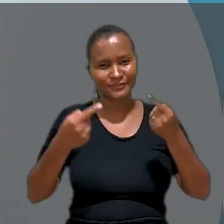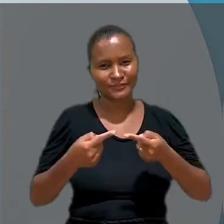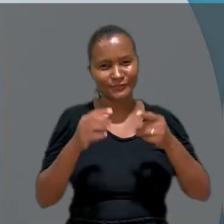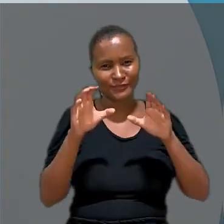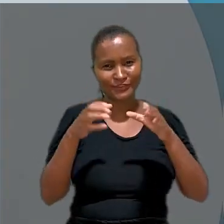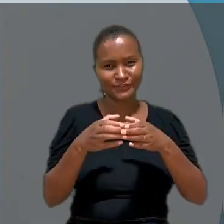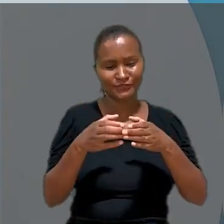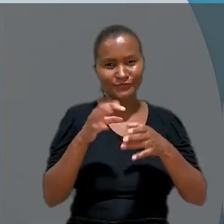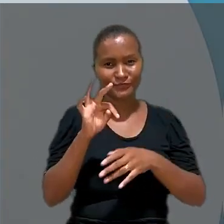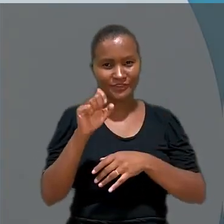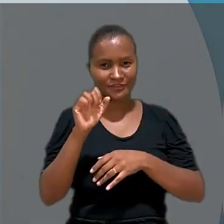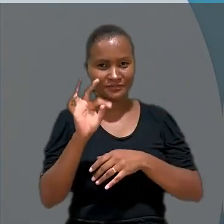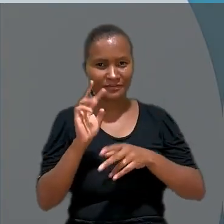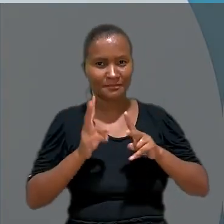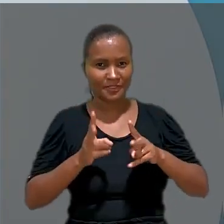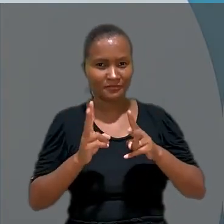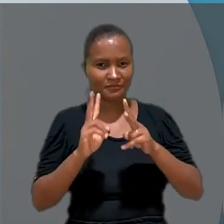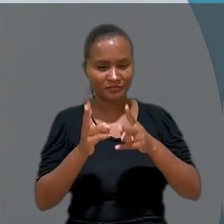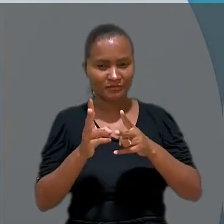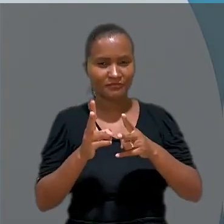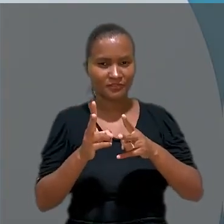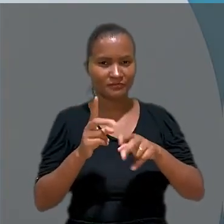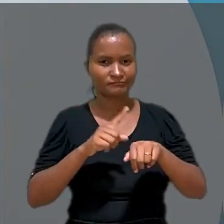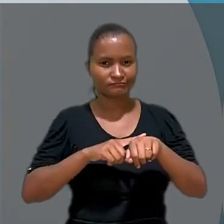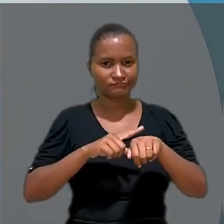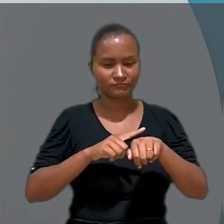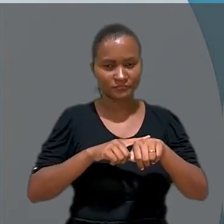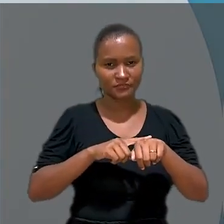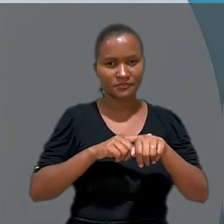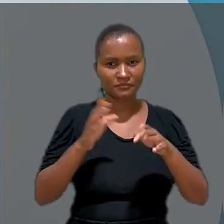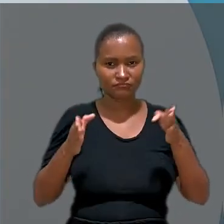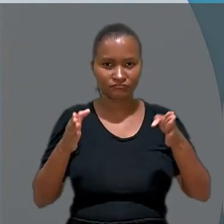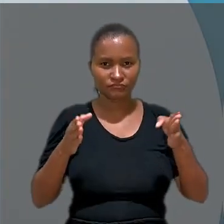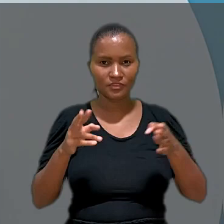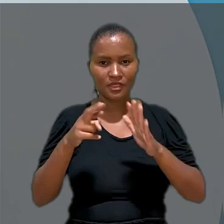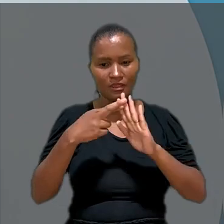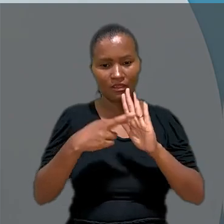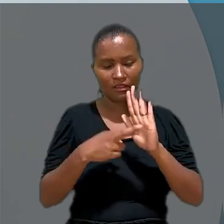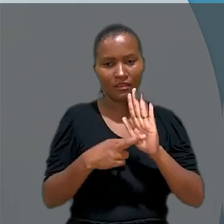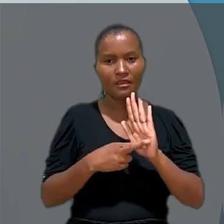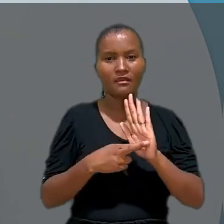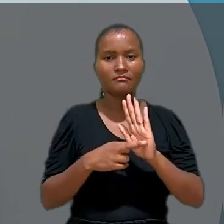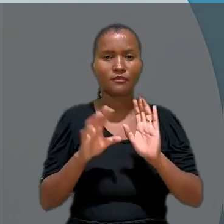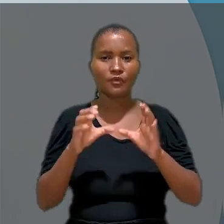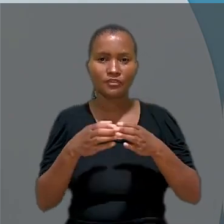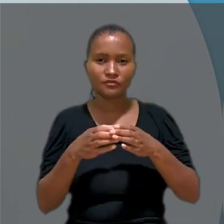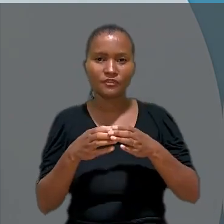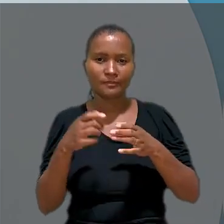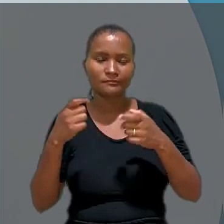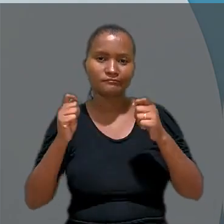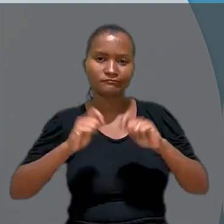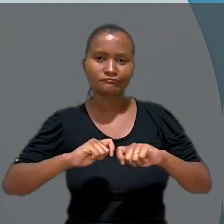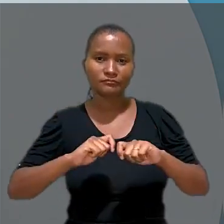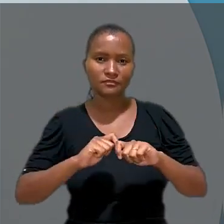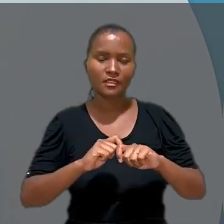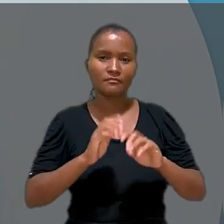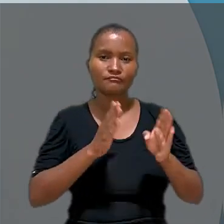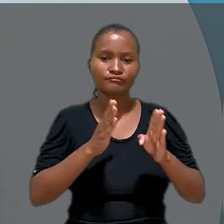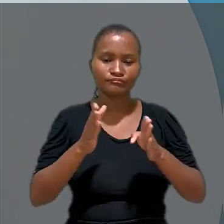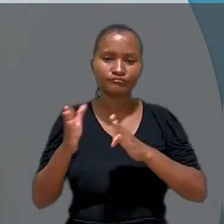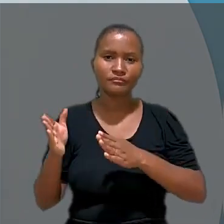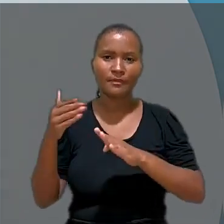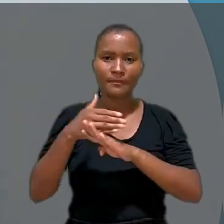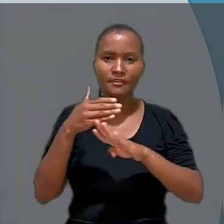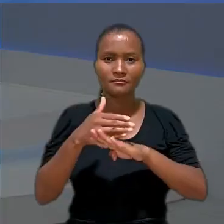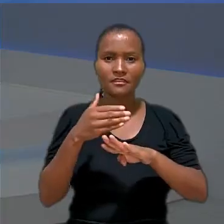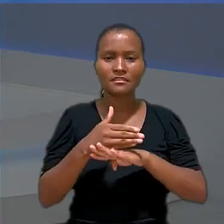A seção de dissídios coletivos do TST manteve a validade de norma coletiva que exigia frequência integral para a concessão de